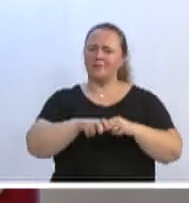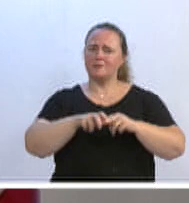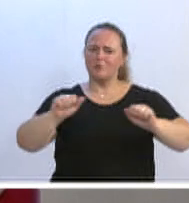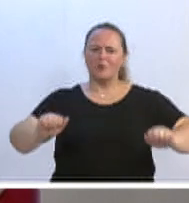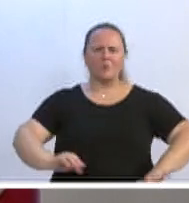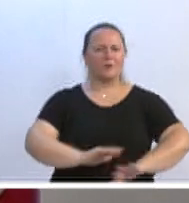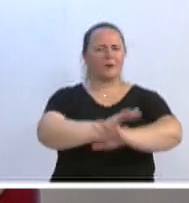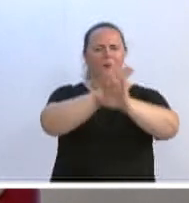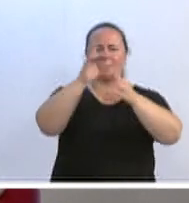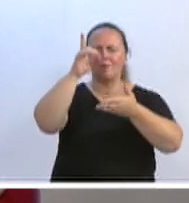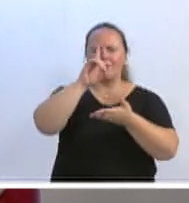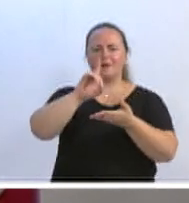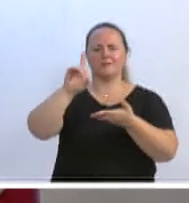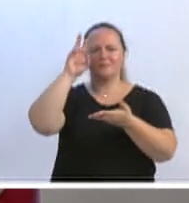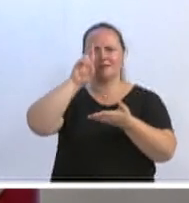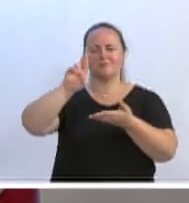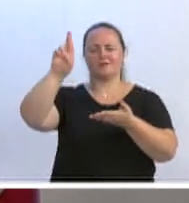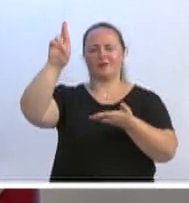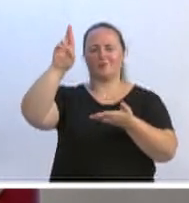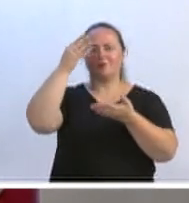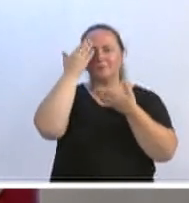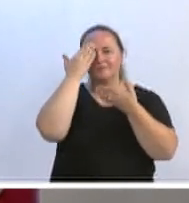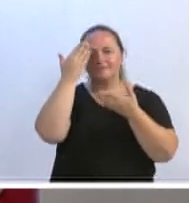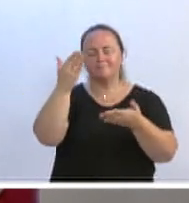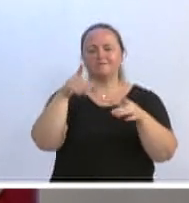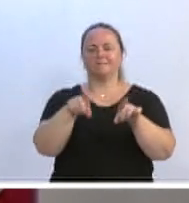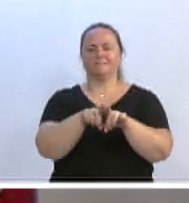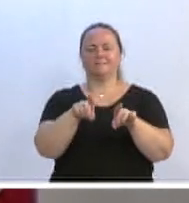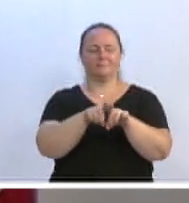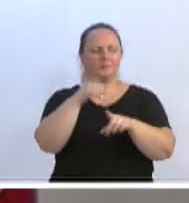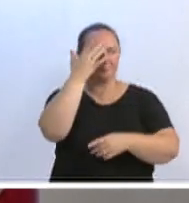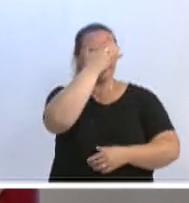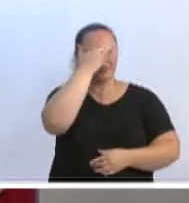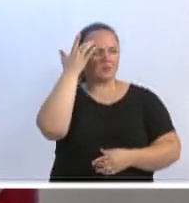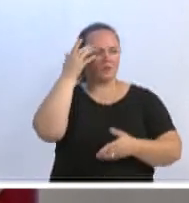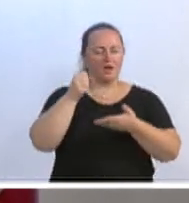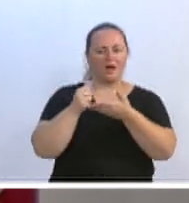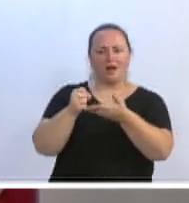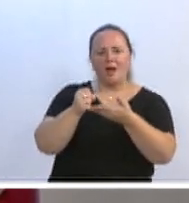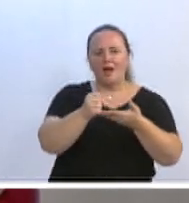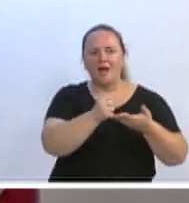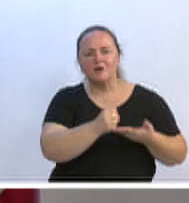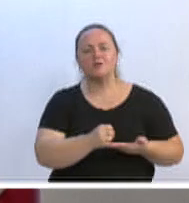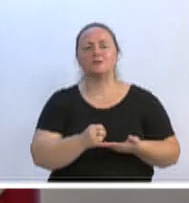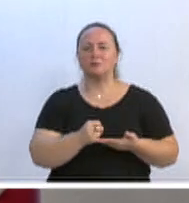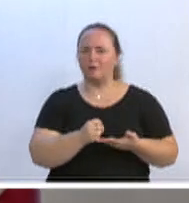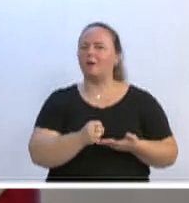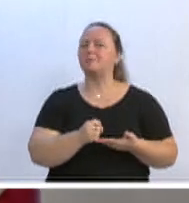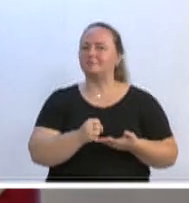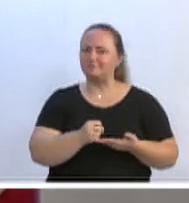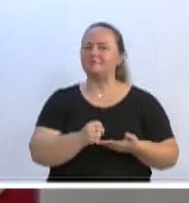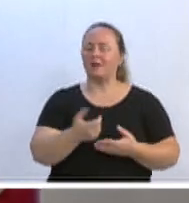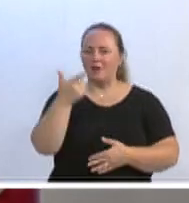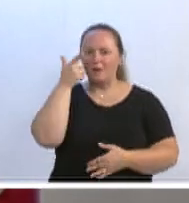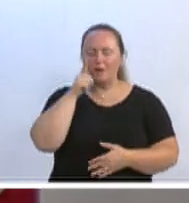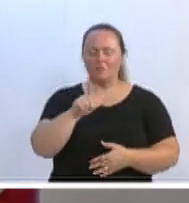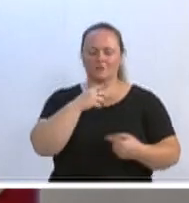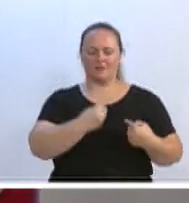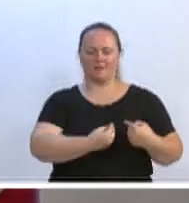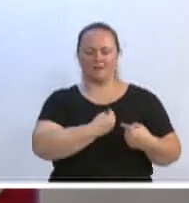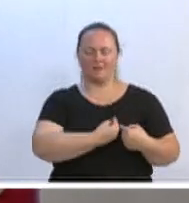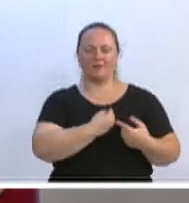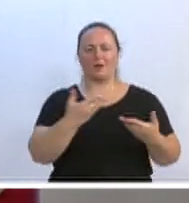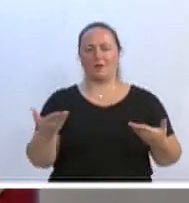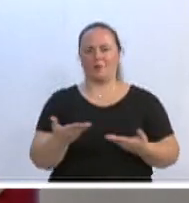agradecer àqueles que de alguma maneira contribuíram para que nós pudéssemos estar aqui